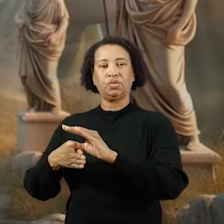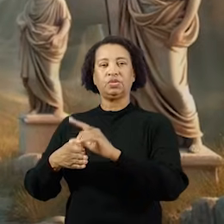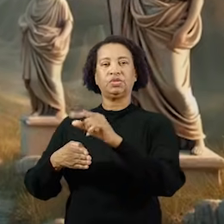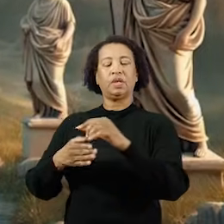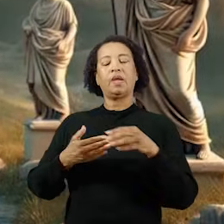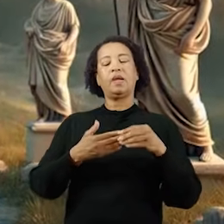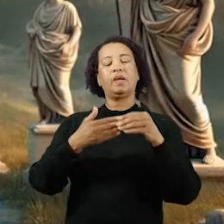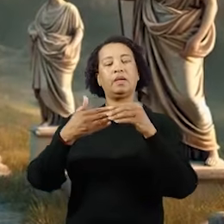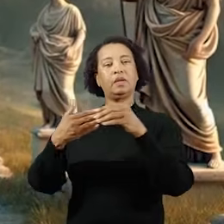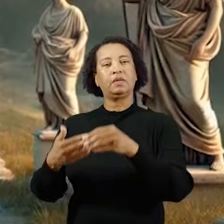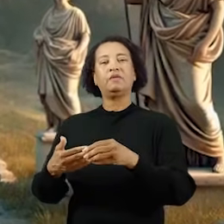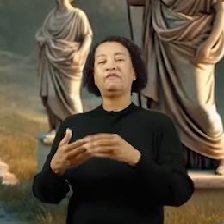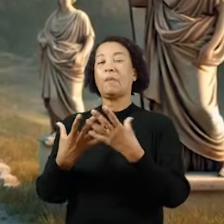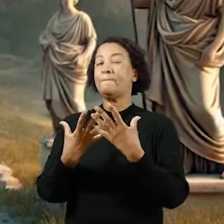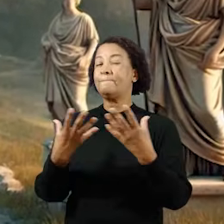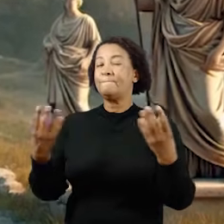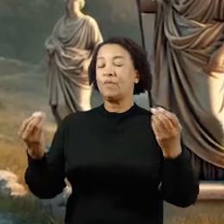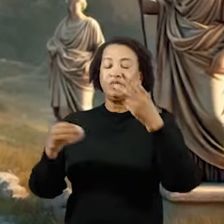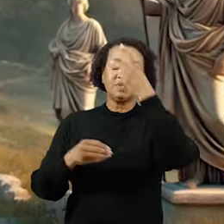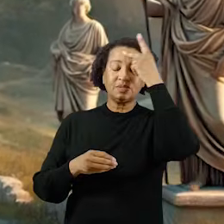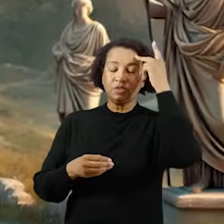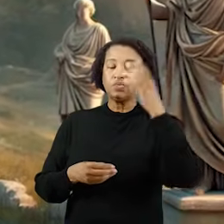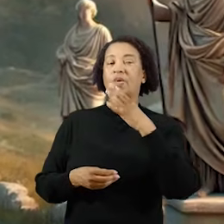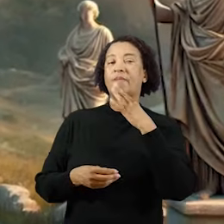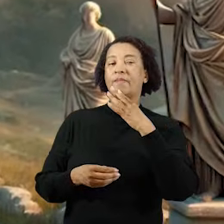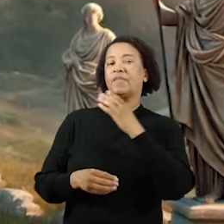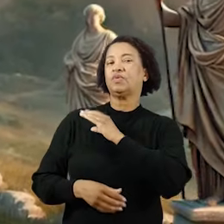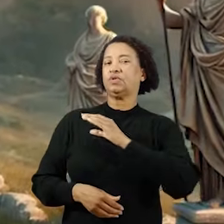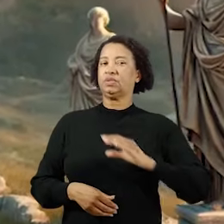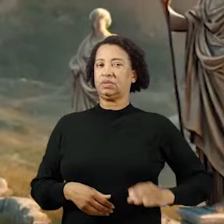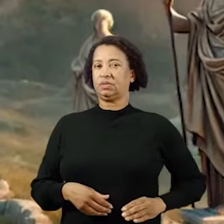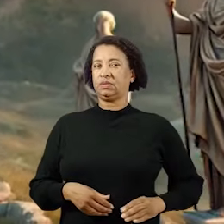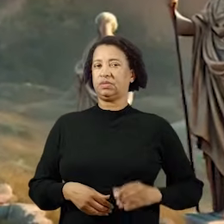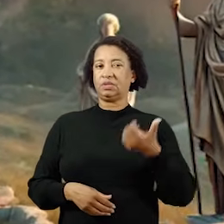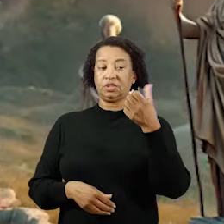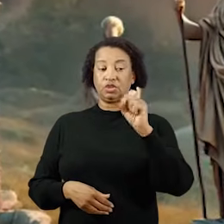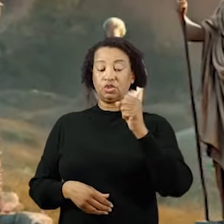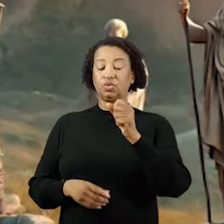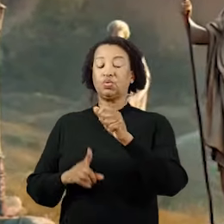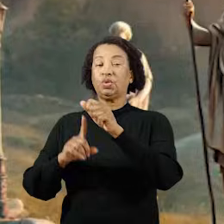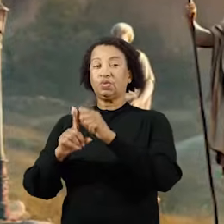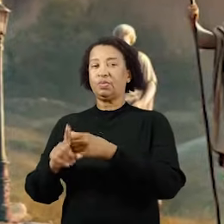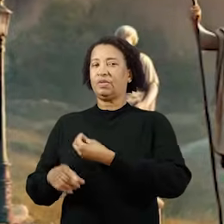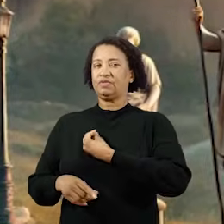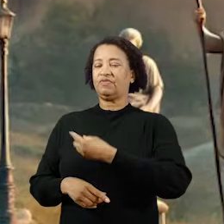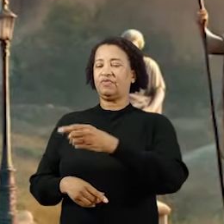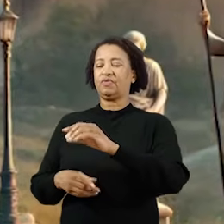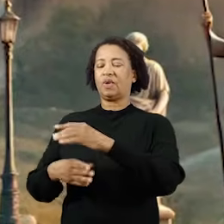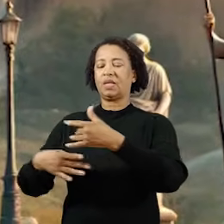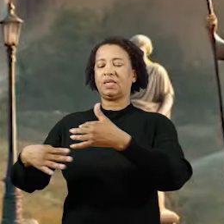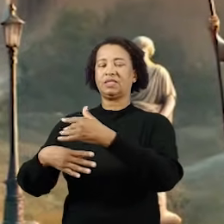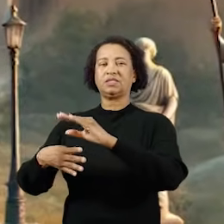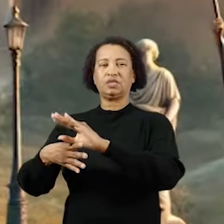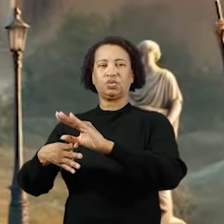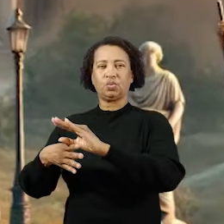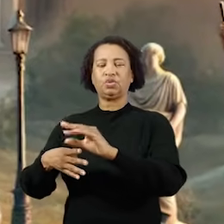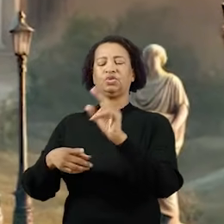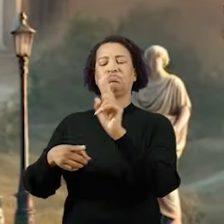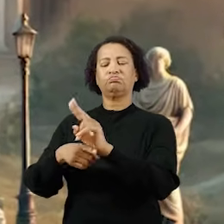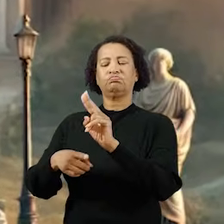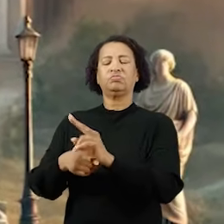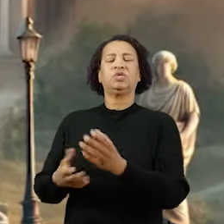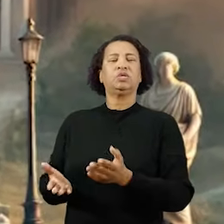foi ele quem levou o maior número de pessoas a Cristo. Durante 18 meses ele ficou em Corinto, pastoreando e